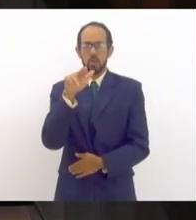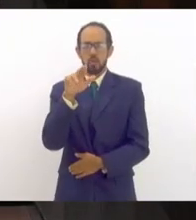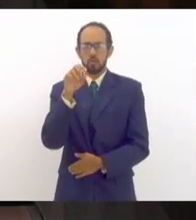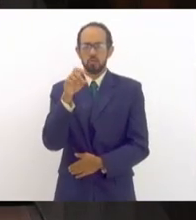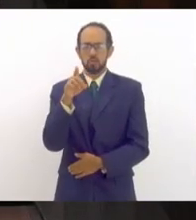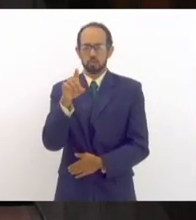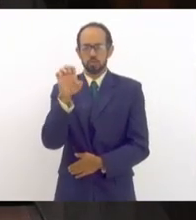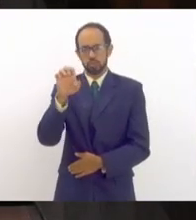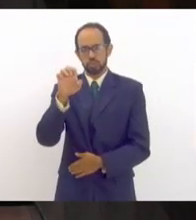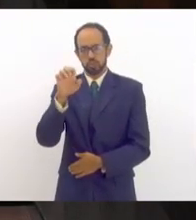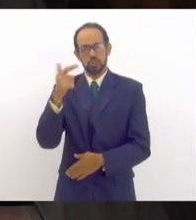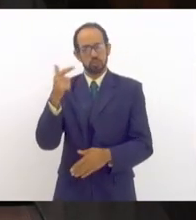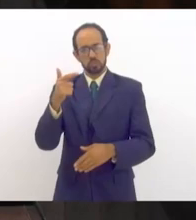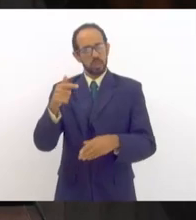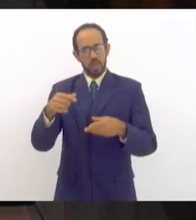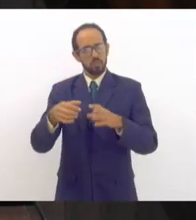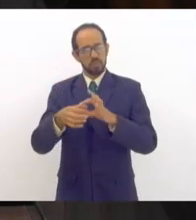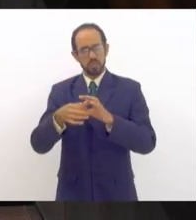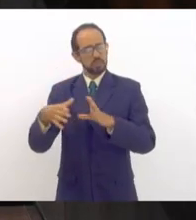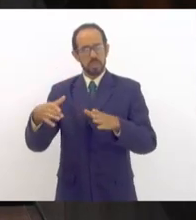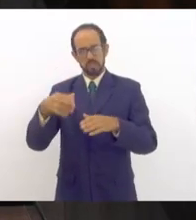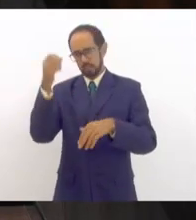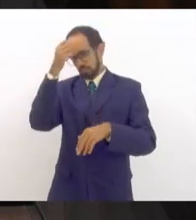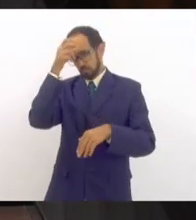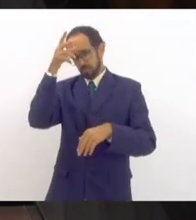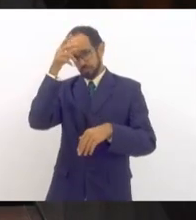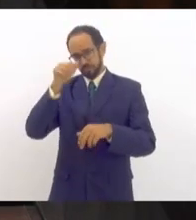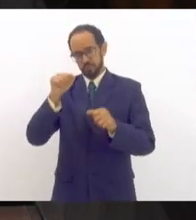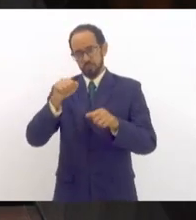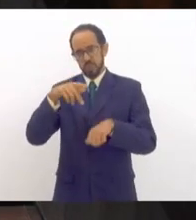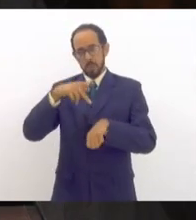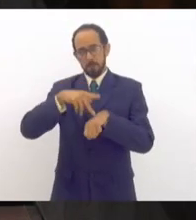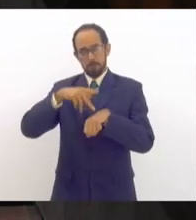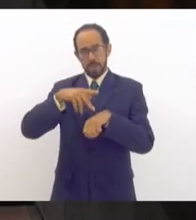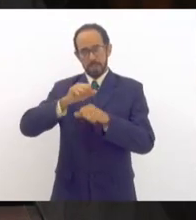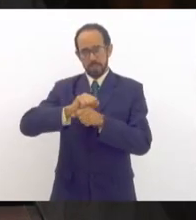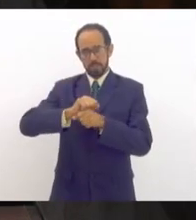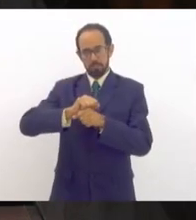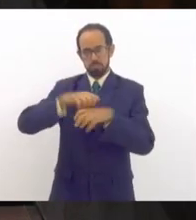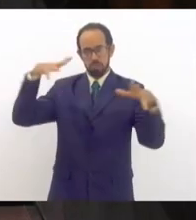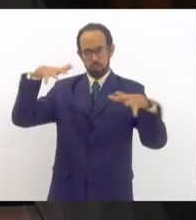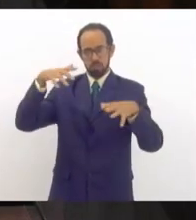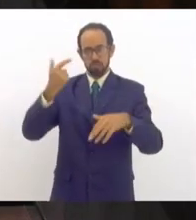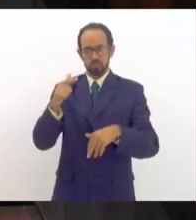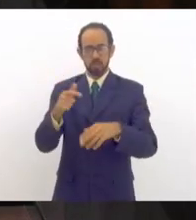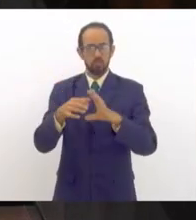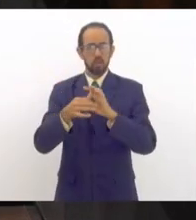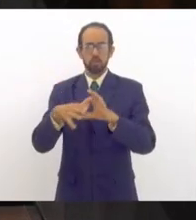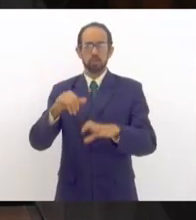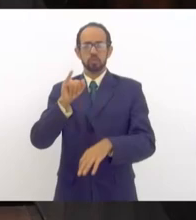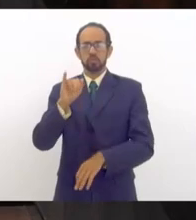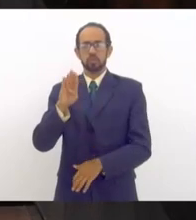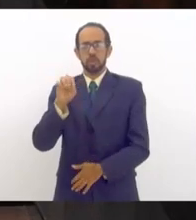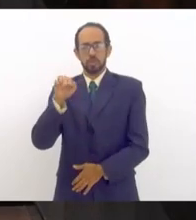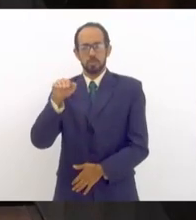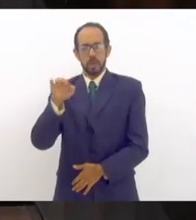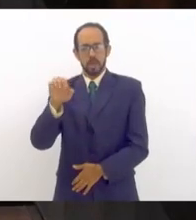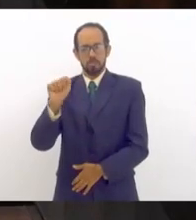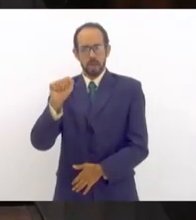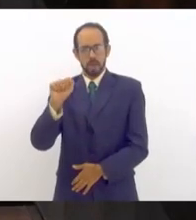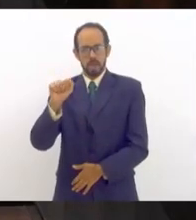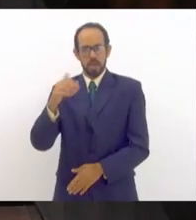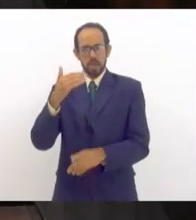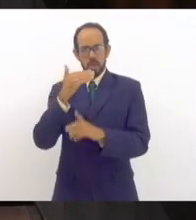Municipal explosão de rochas na margem da BR sem autorização do Ibama e do dnit supressão de